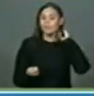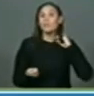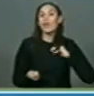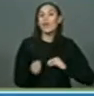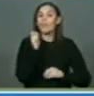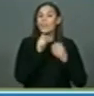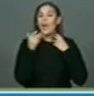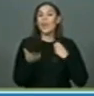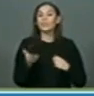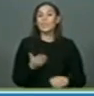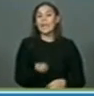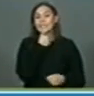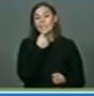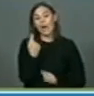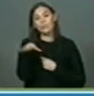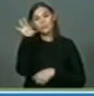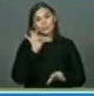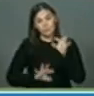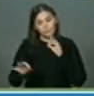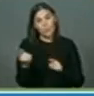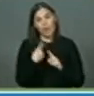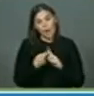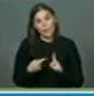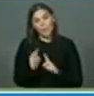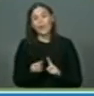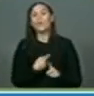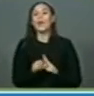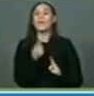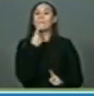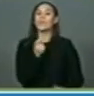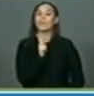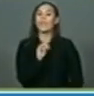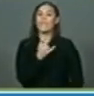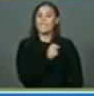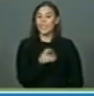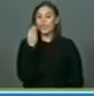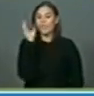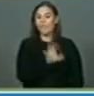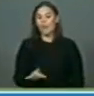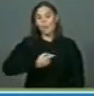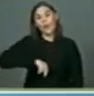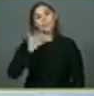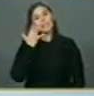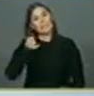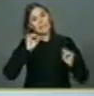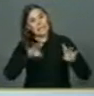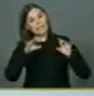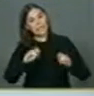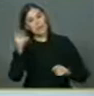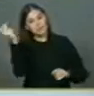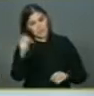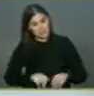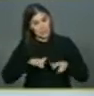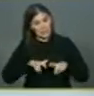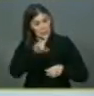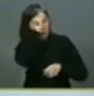algumas decisões mais dia, menos dia, mais ano, menos ano. Vítor, há forma de nós evitarmos o aparecimento destes cancros? É